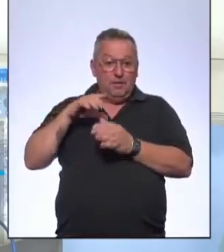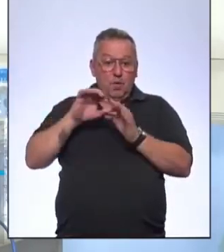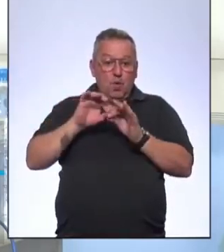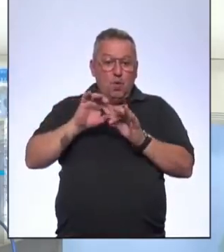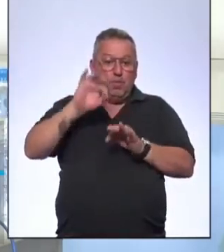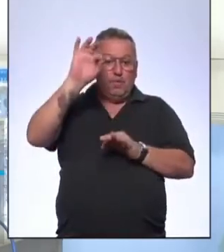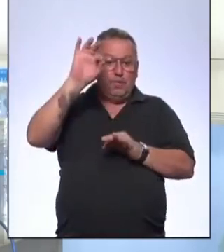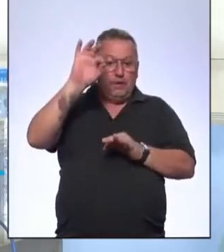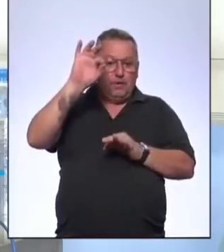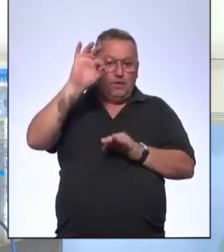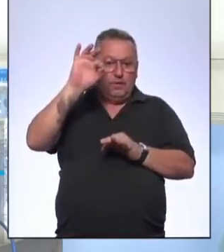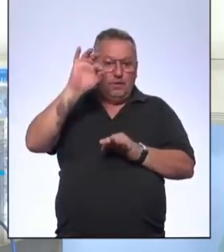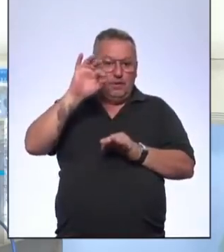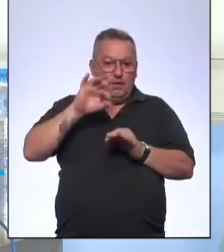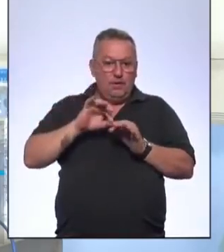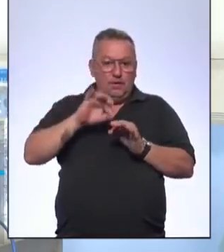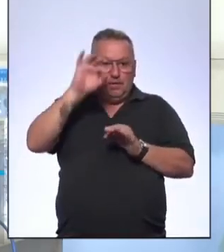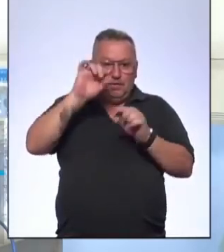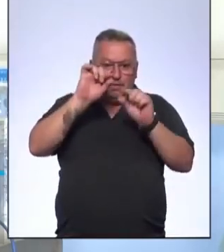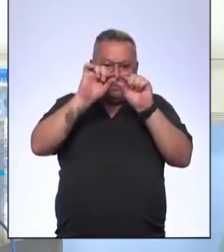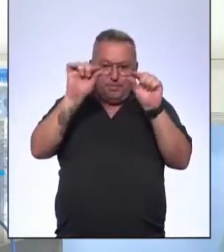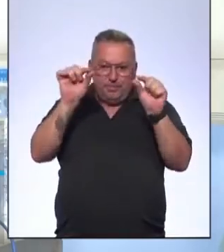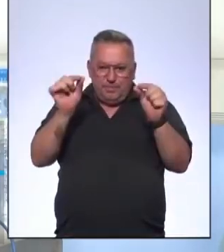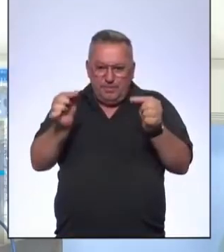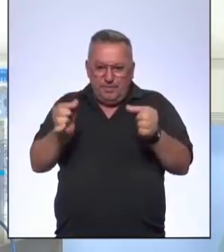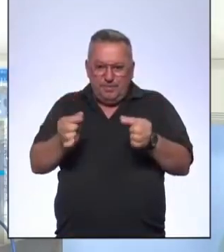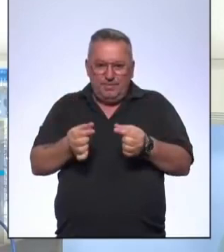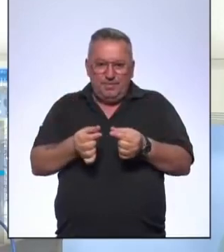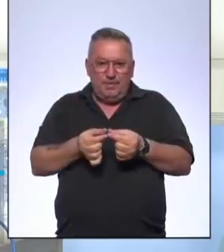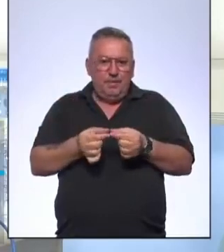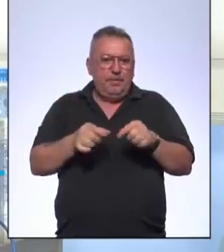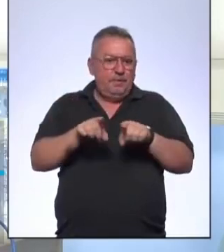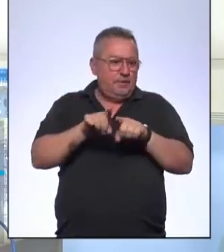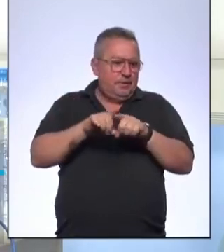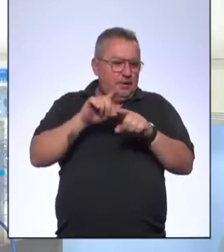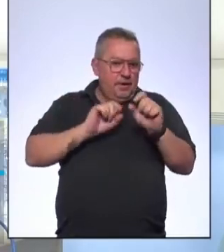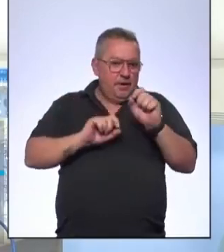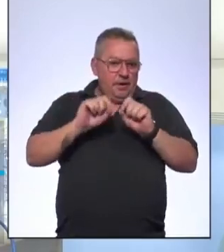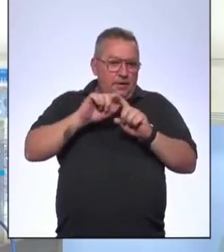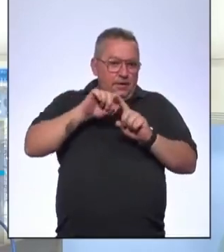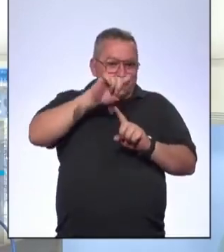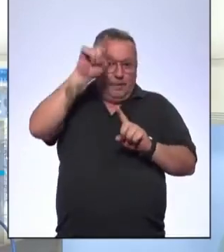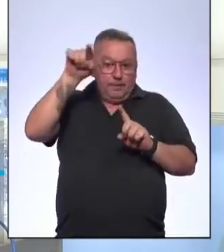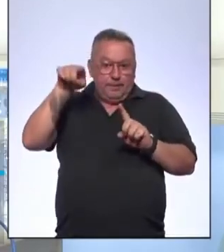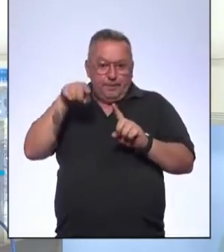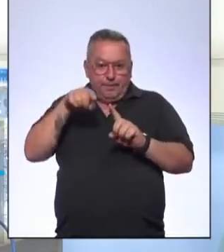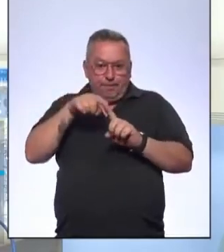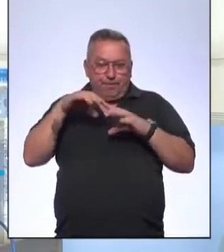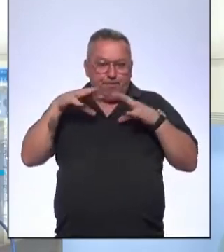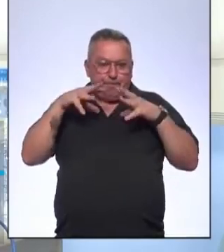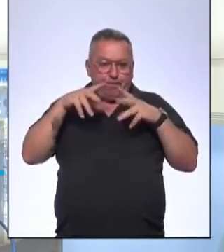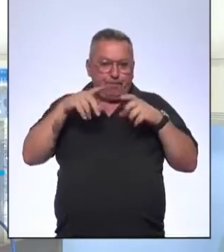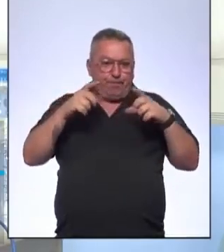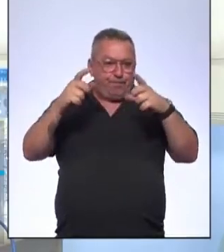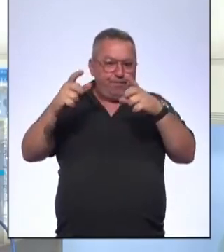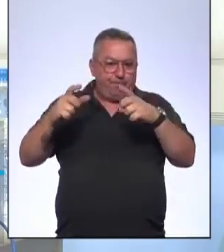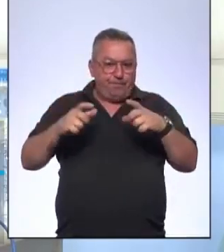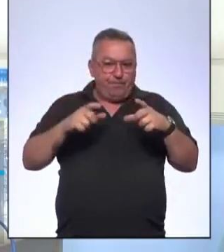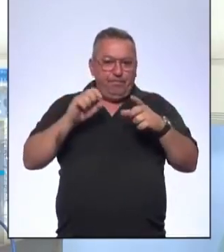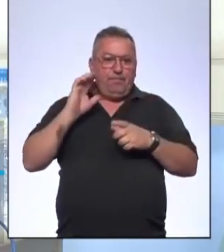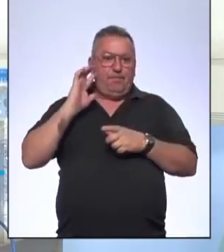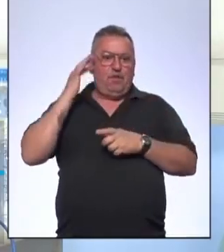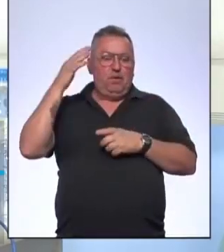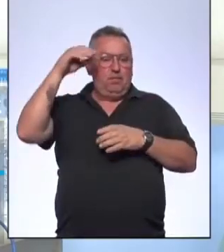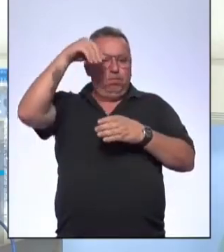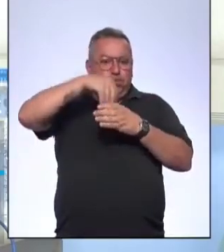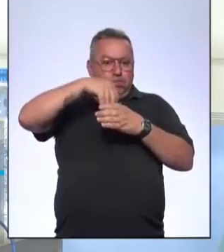comprimento, que é aquela borda da circunferência, né? E nós temos aí o círculo, que é toda a extensão, é o que acontece ali